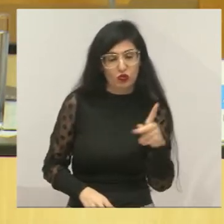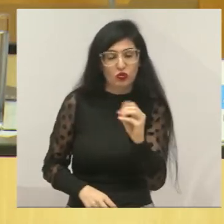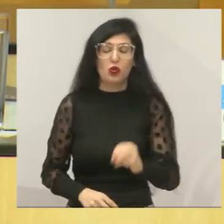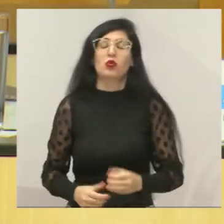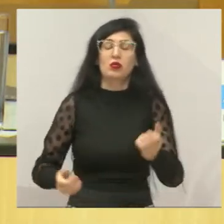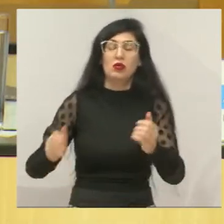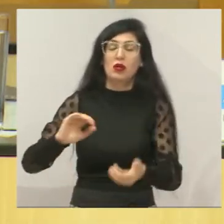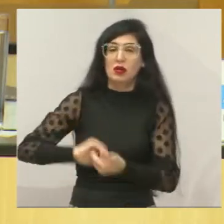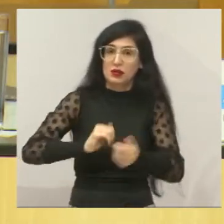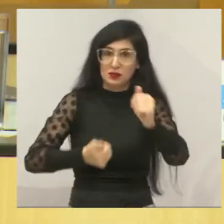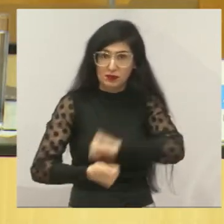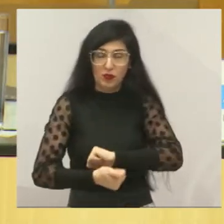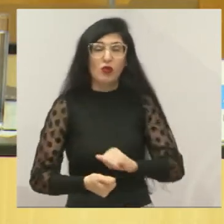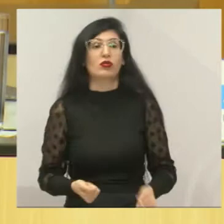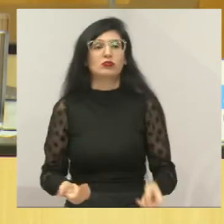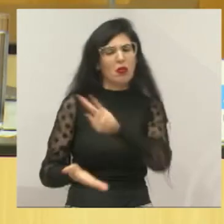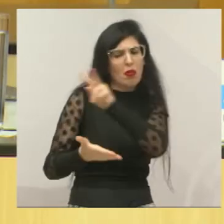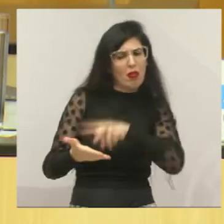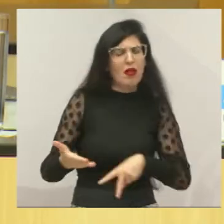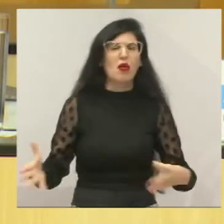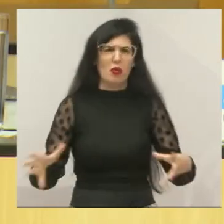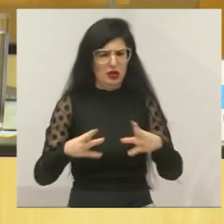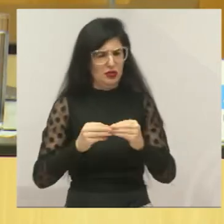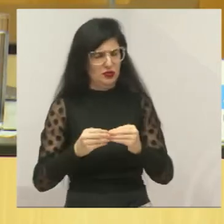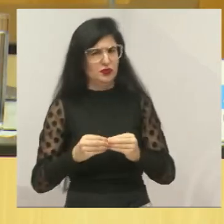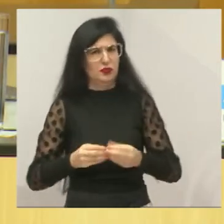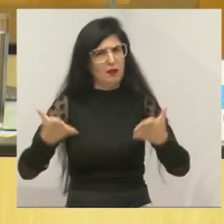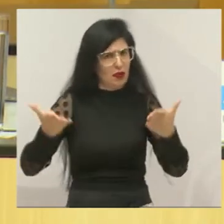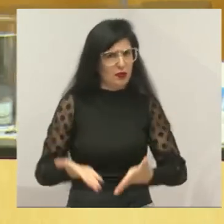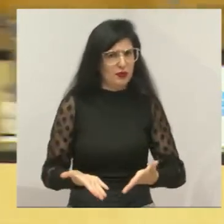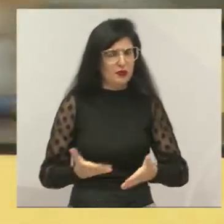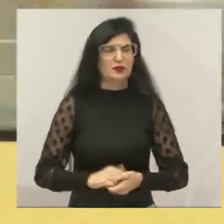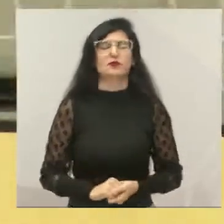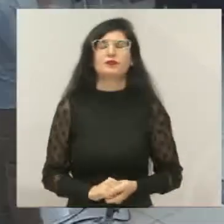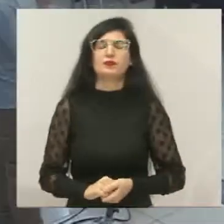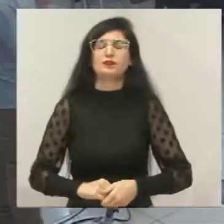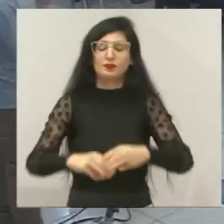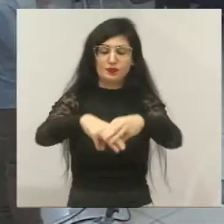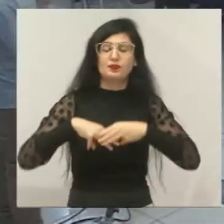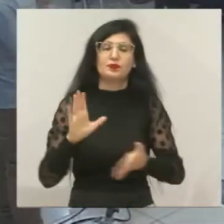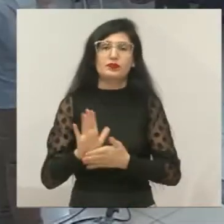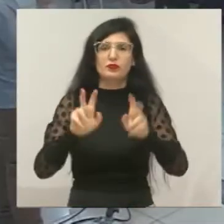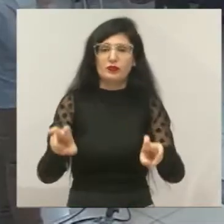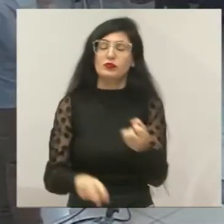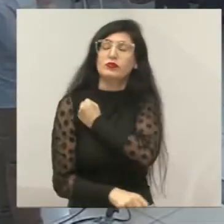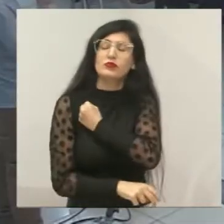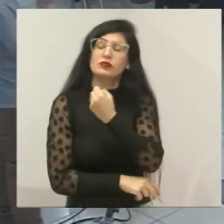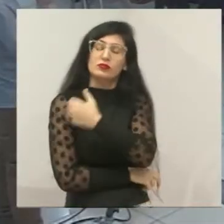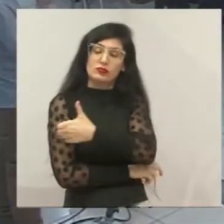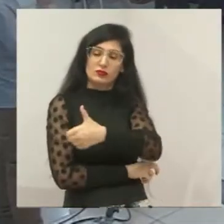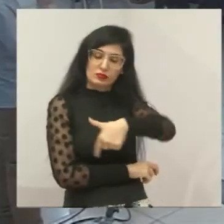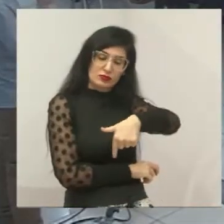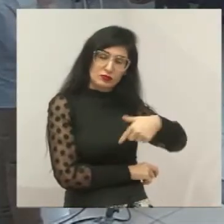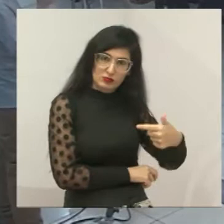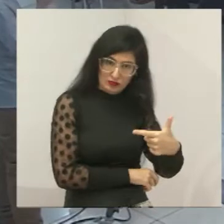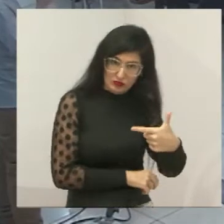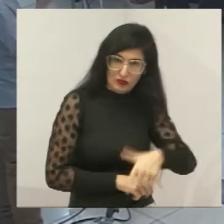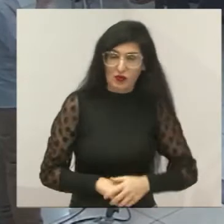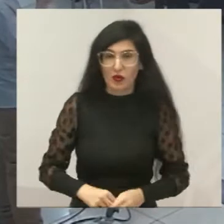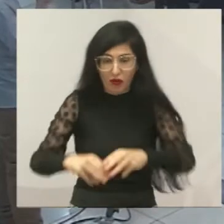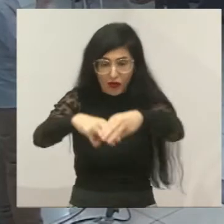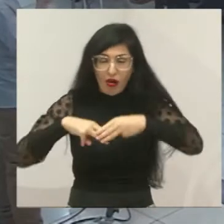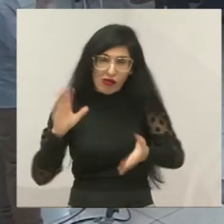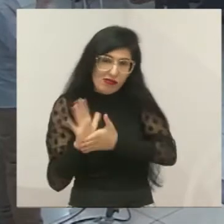moções protocoladas para esta sessão. Moção número 172.